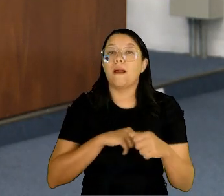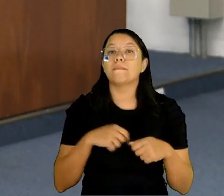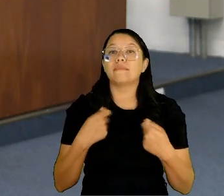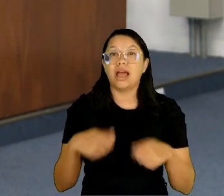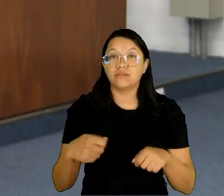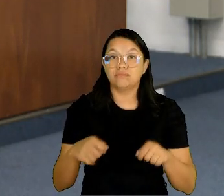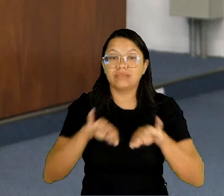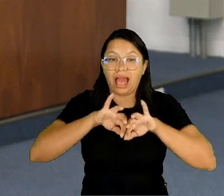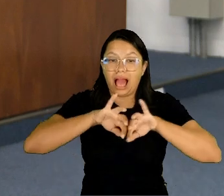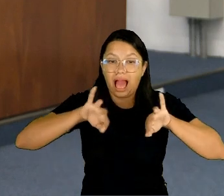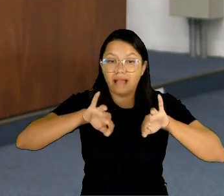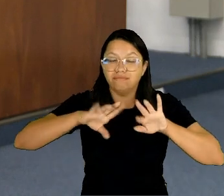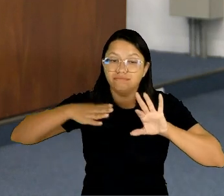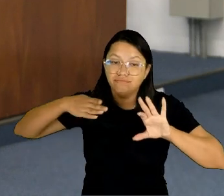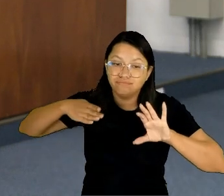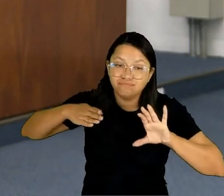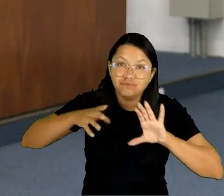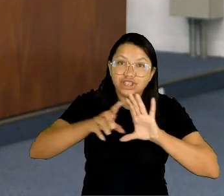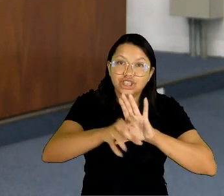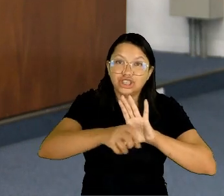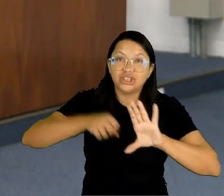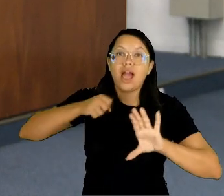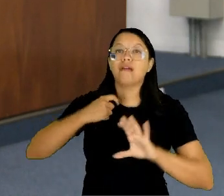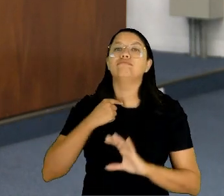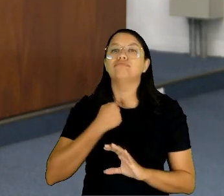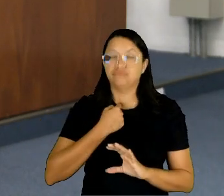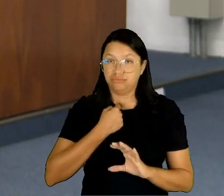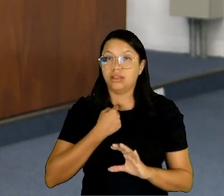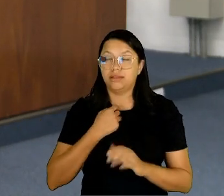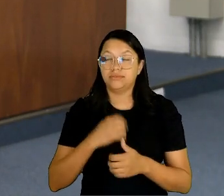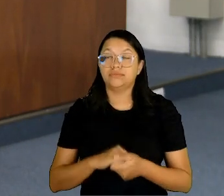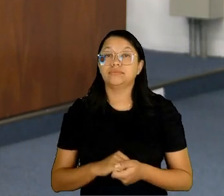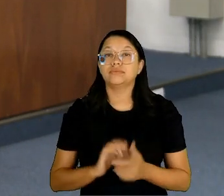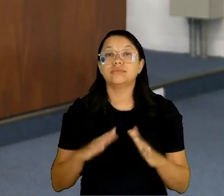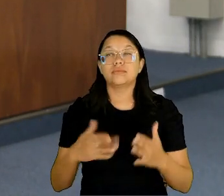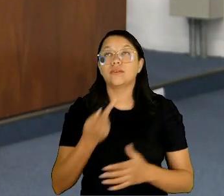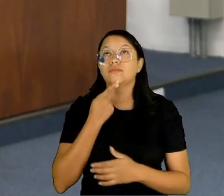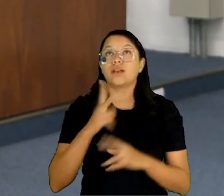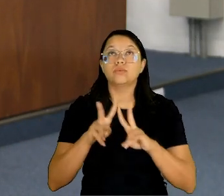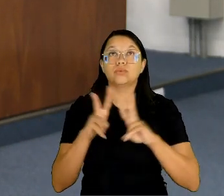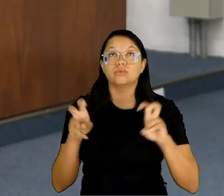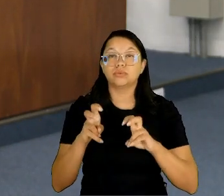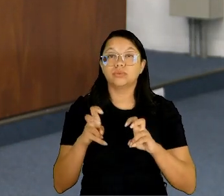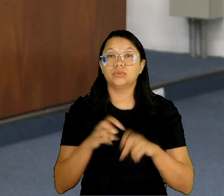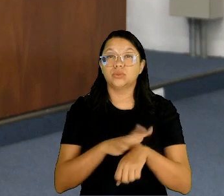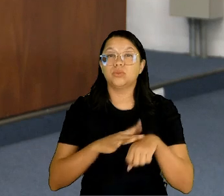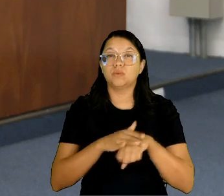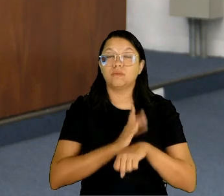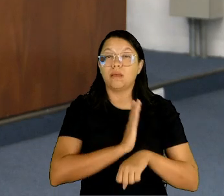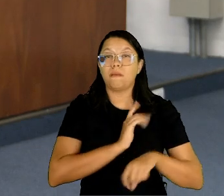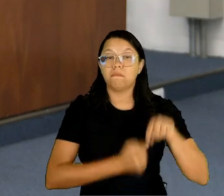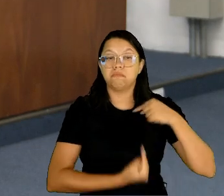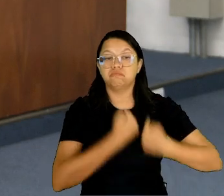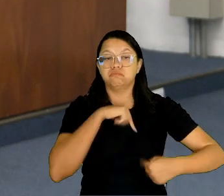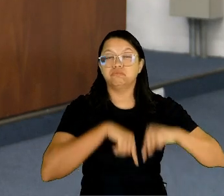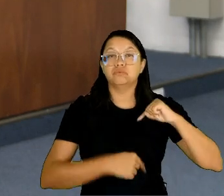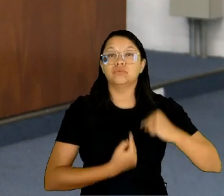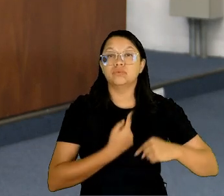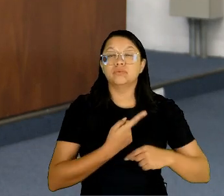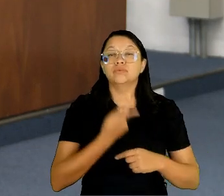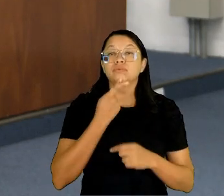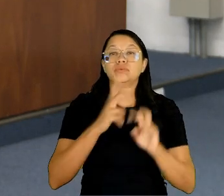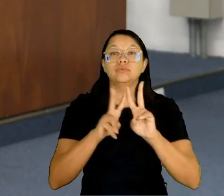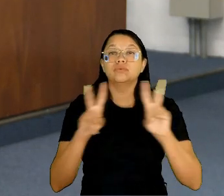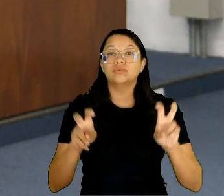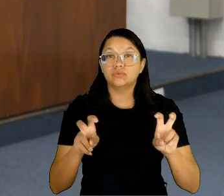para bypassar essa obstrução que ele pode vir a ter. Então, quando a gente fala de doença cardiovascular